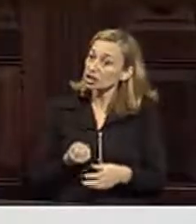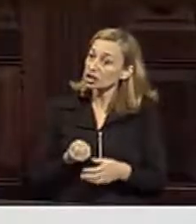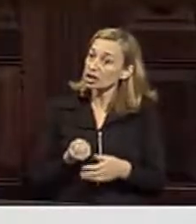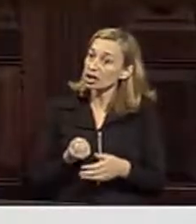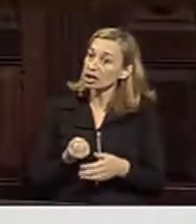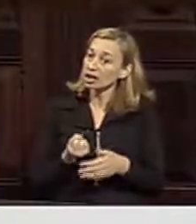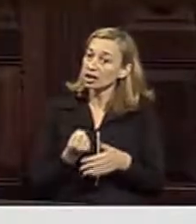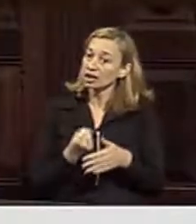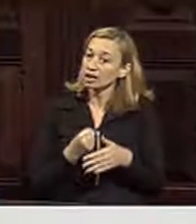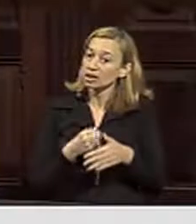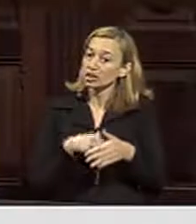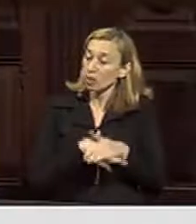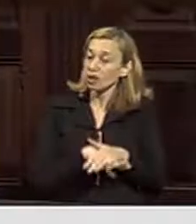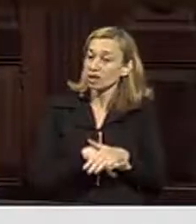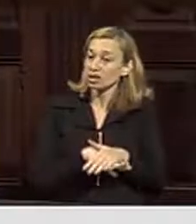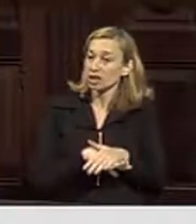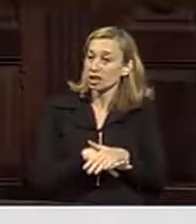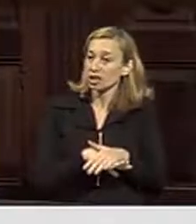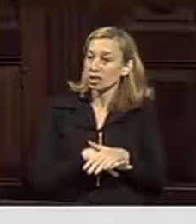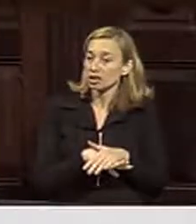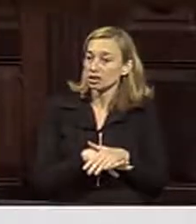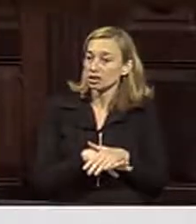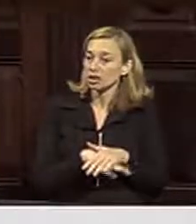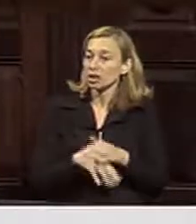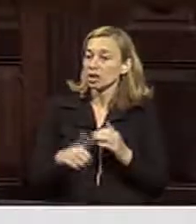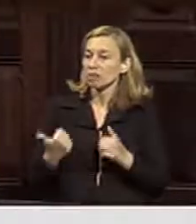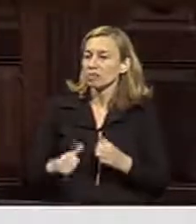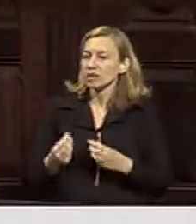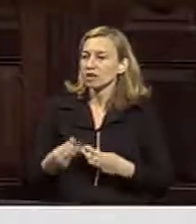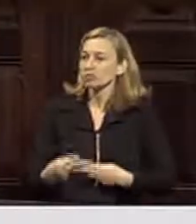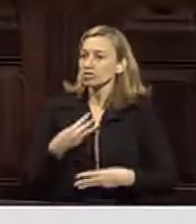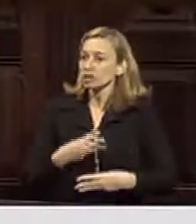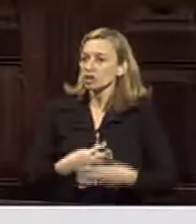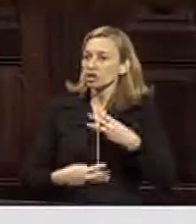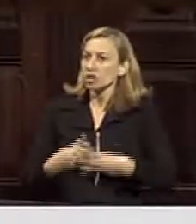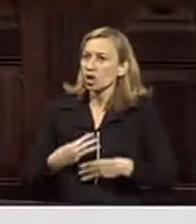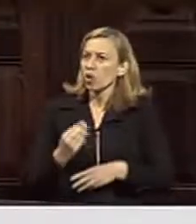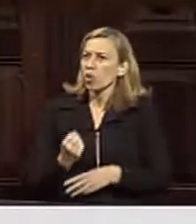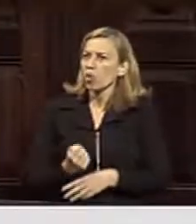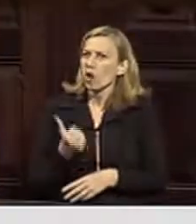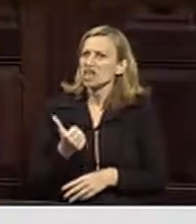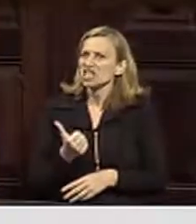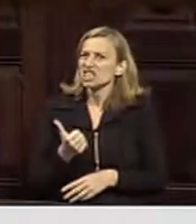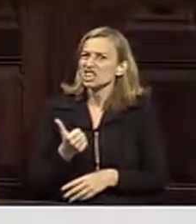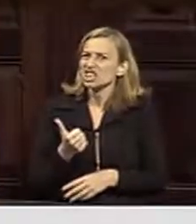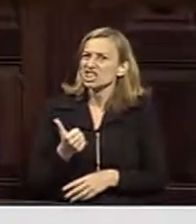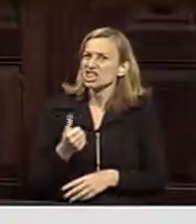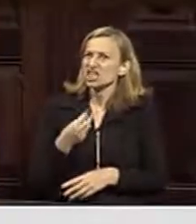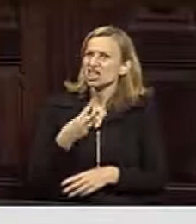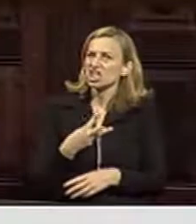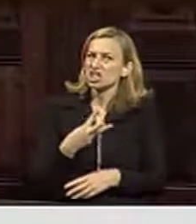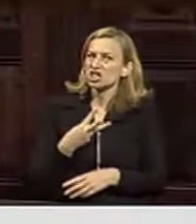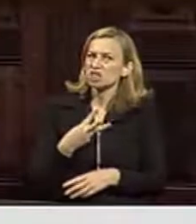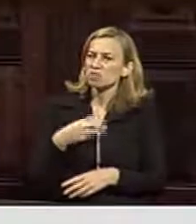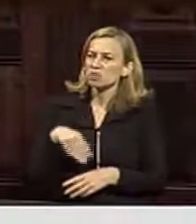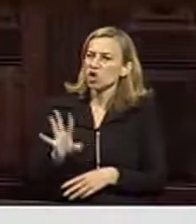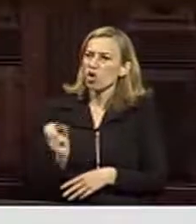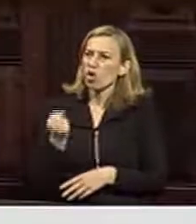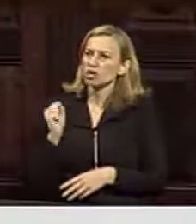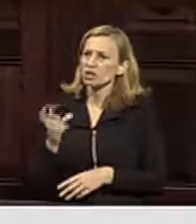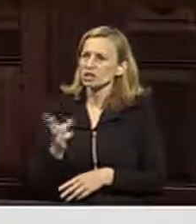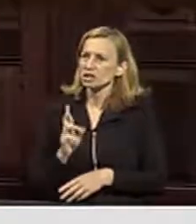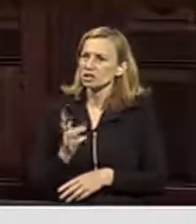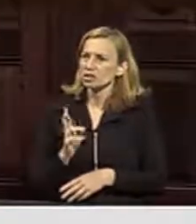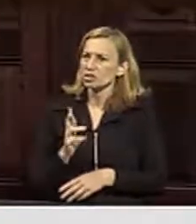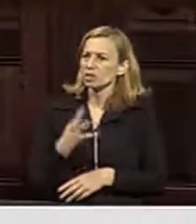DER, e nesse primeiro trimestre foram quase 3 milhões e 400 mil reais. Eu queria entender qual